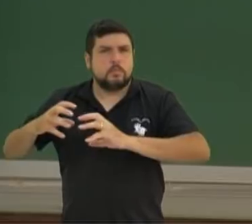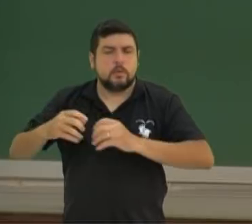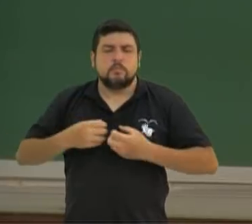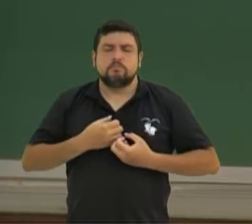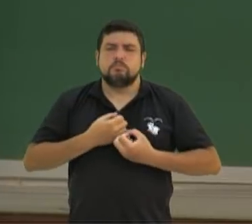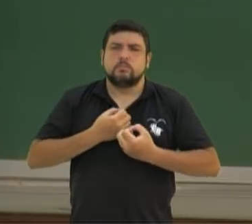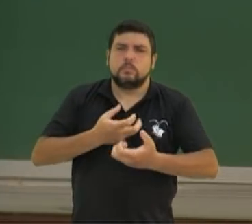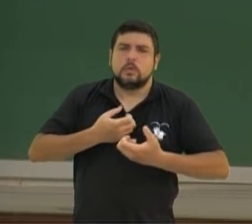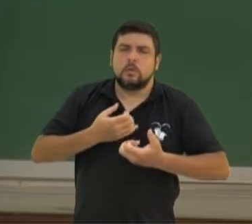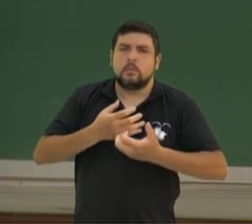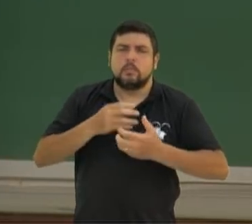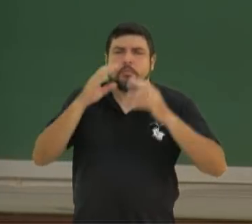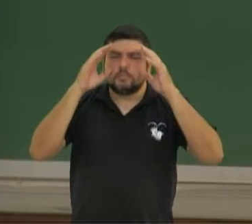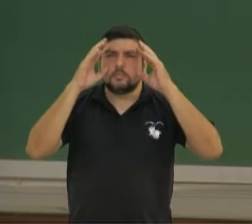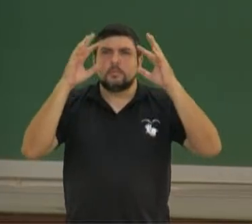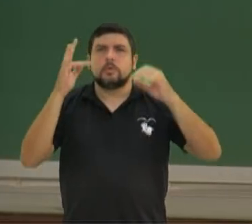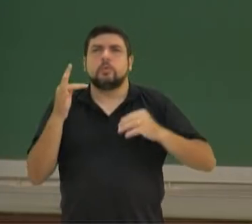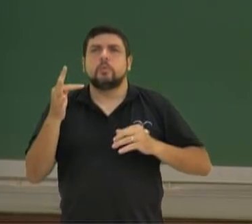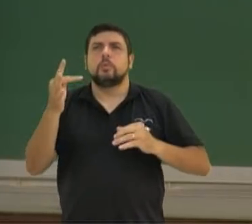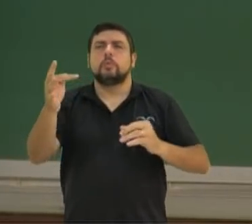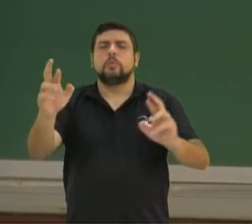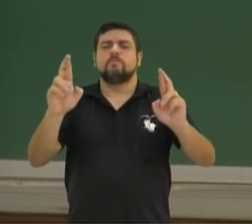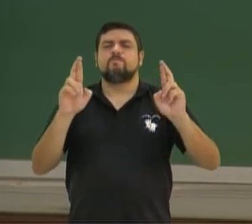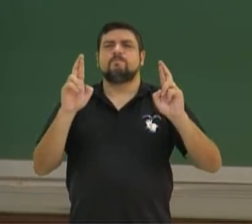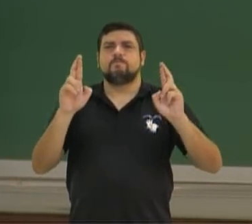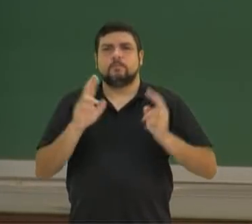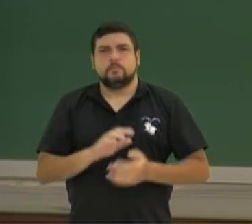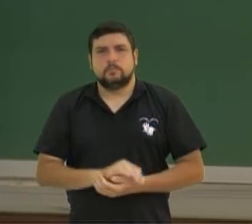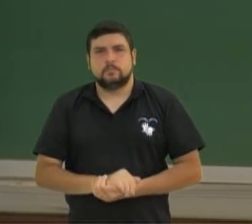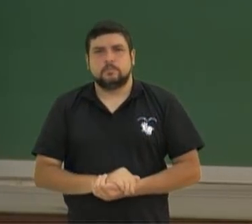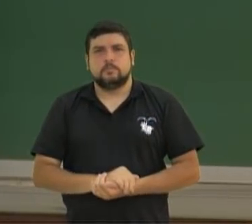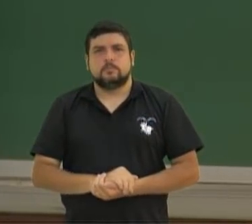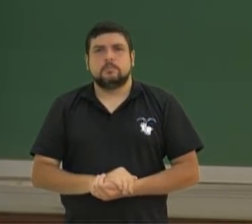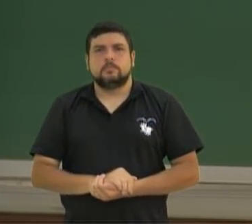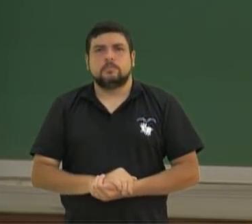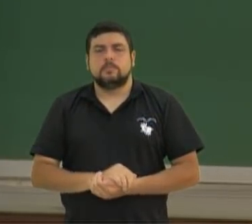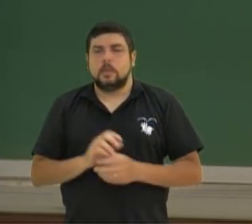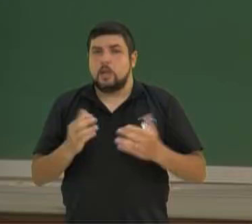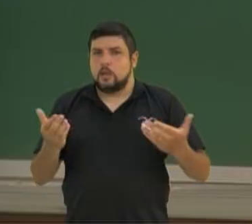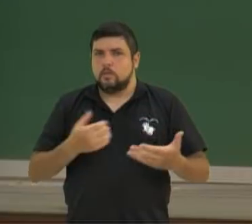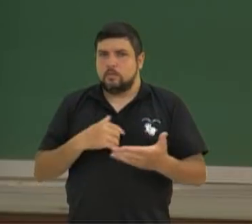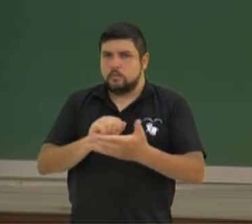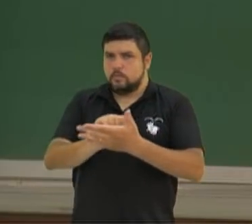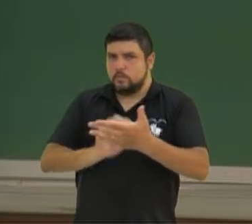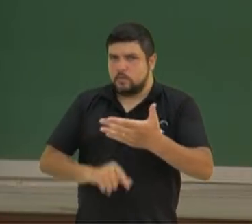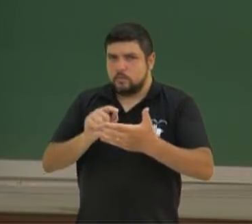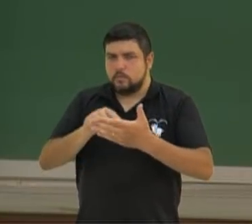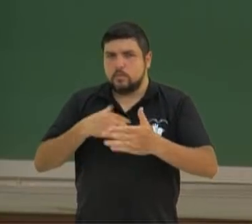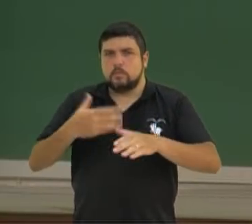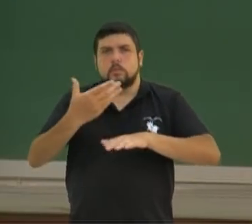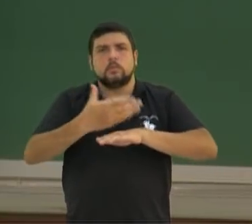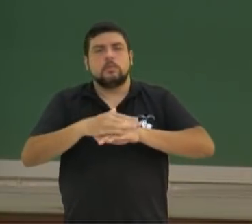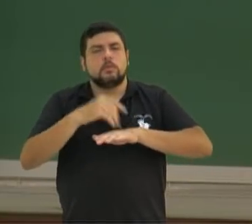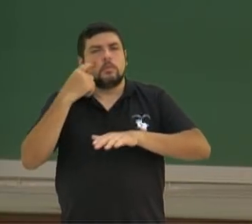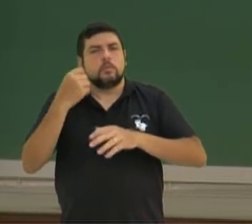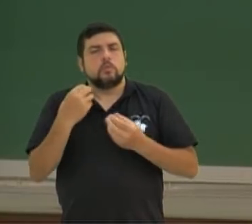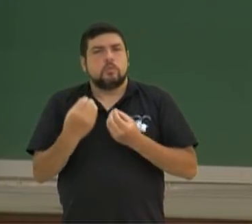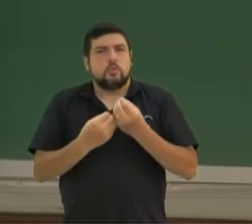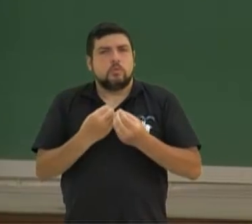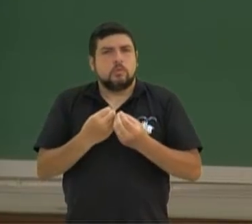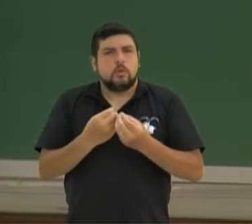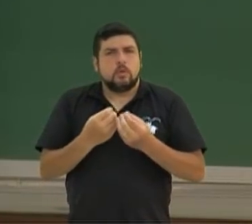nem muito velho conseguem entender bem a leitura desse texto, tá? Ela está aqui